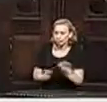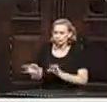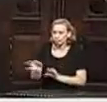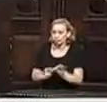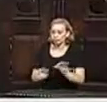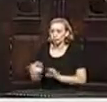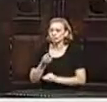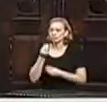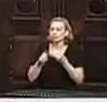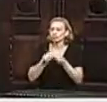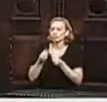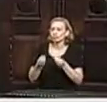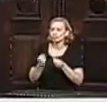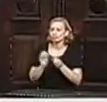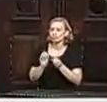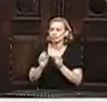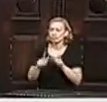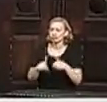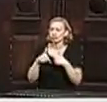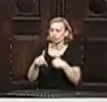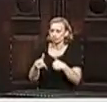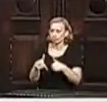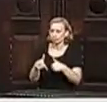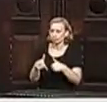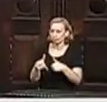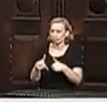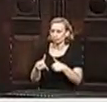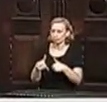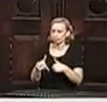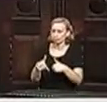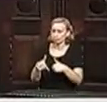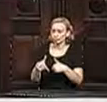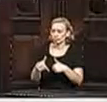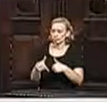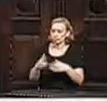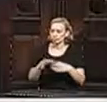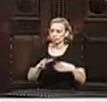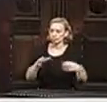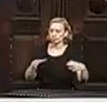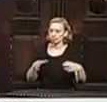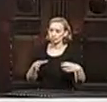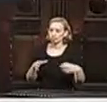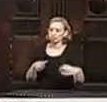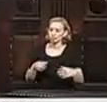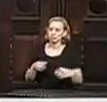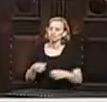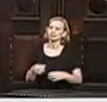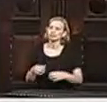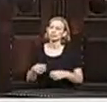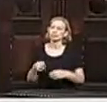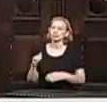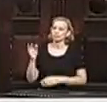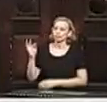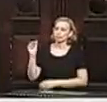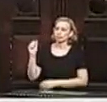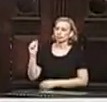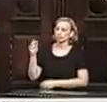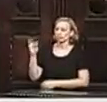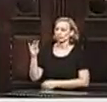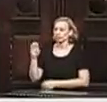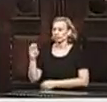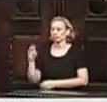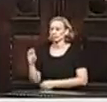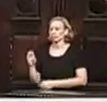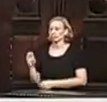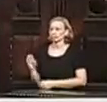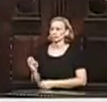concretamente esta grande rede de educação profissional em nível técnico e também em nível superior, que atua no campo do ensino superior,